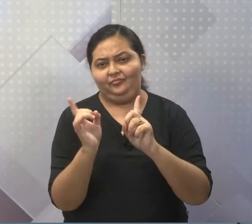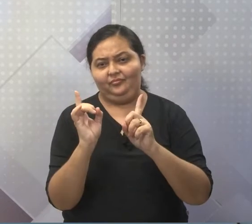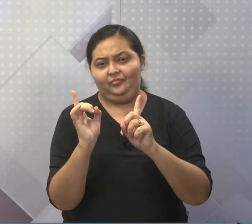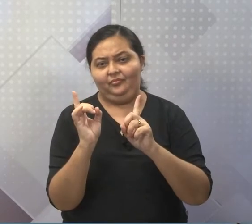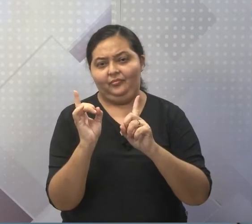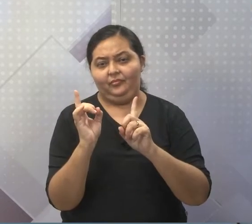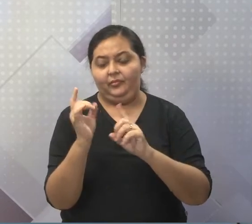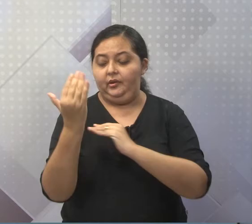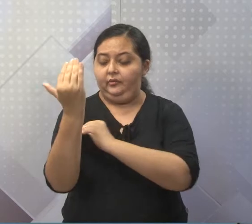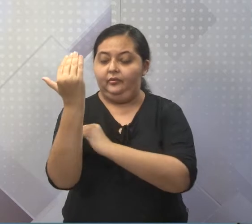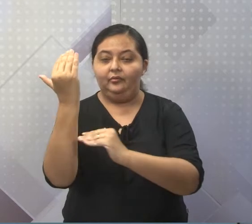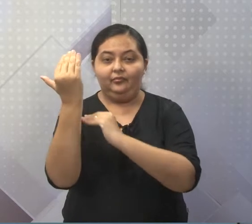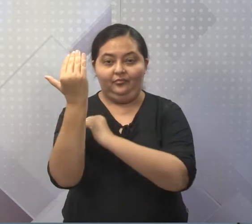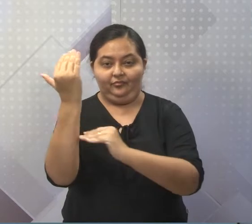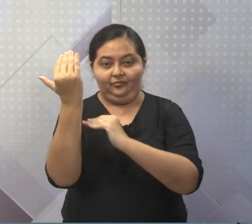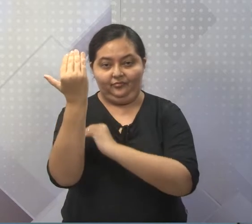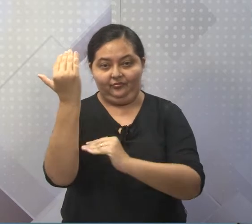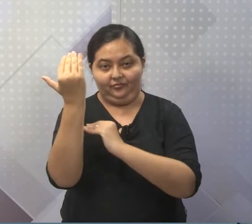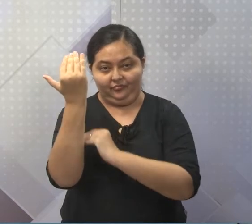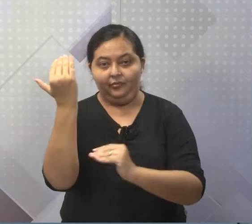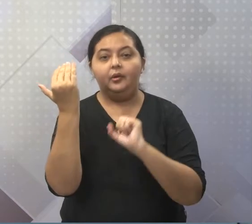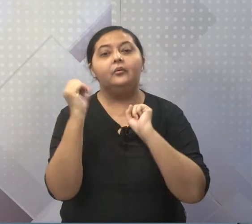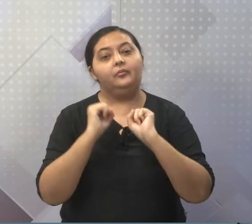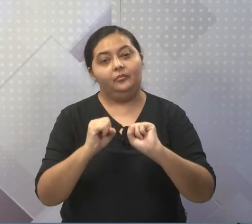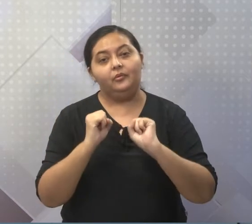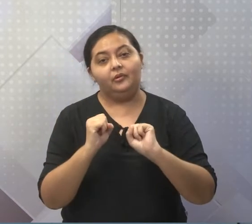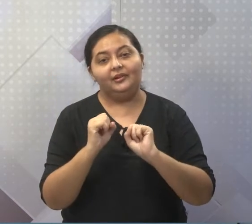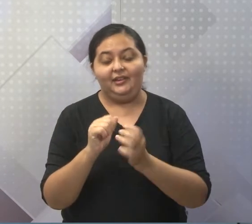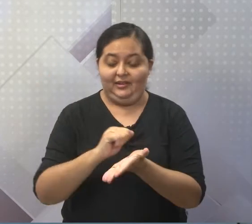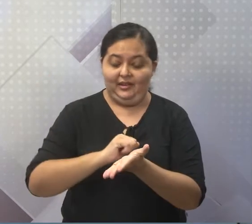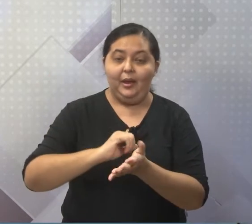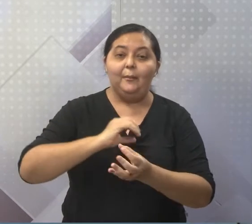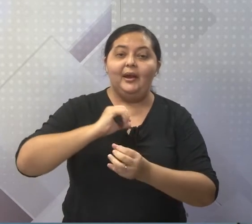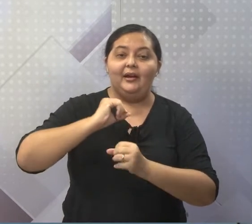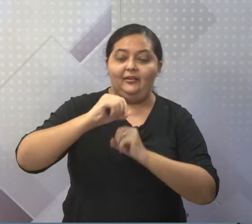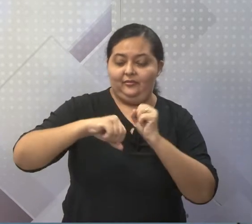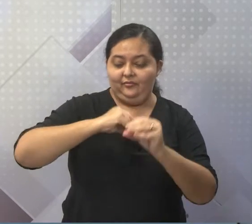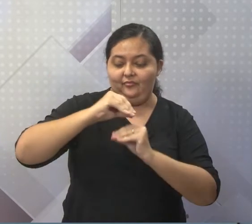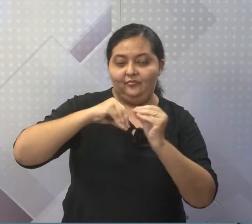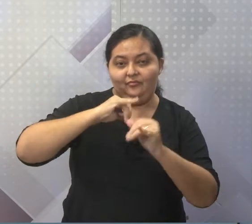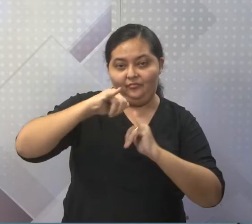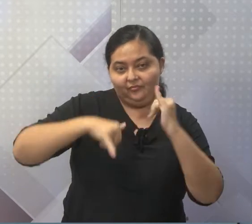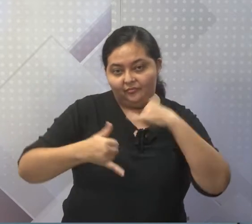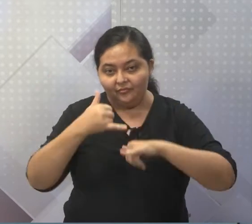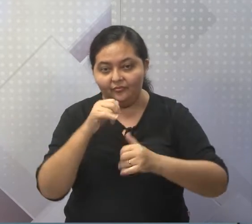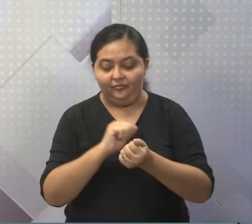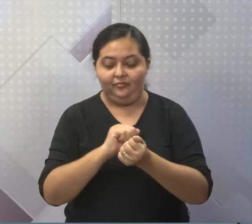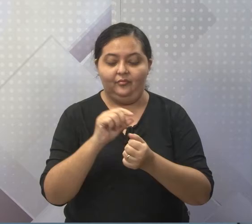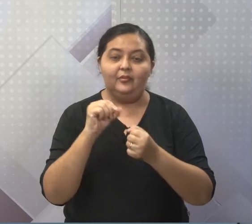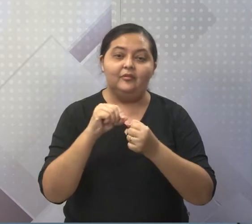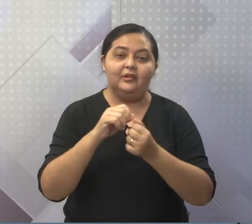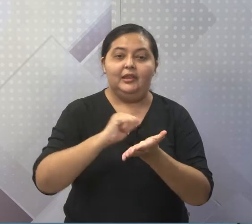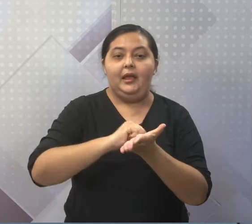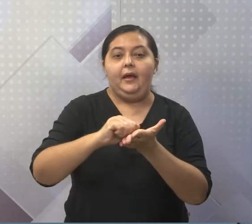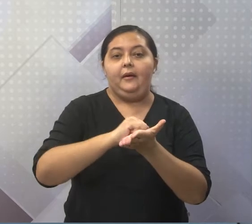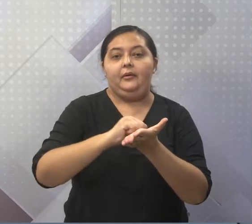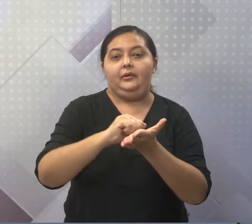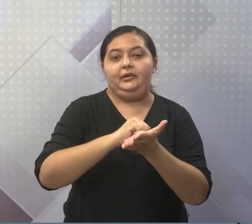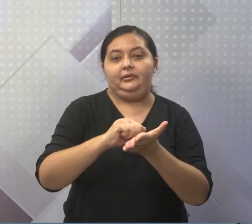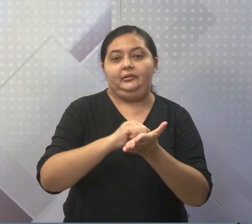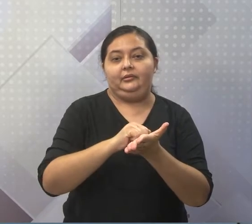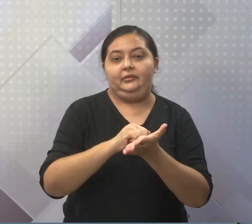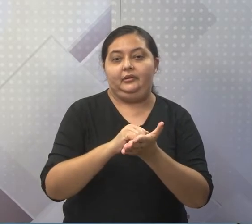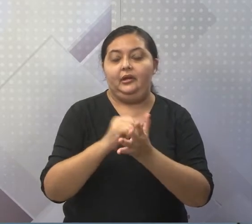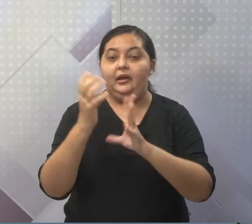seringueira para utilizar como matéria-prima da Borracha então toda essa ideia do extrativismo vegetal